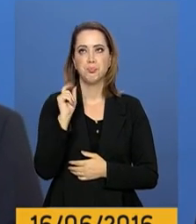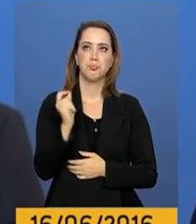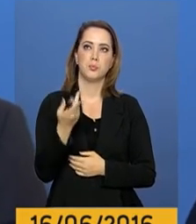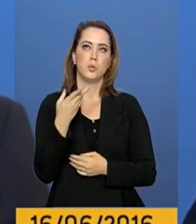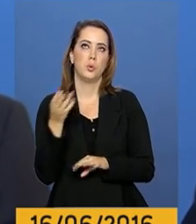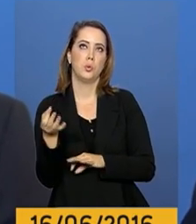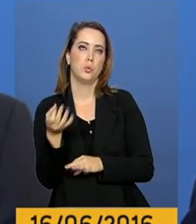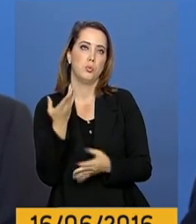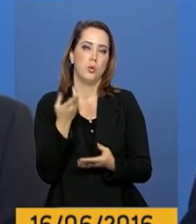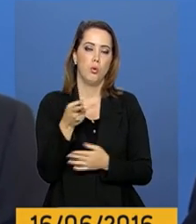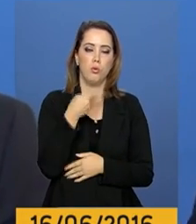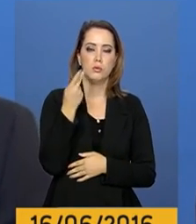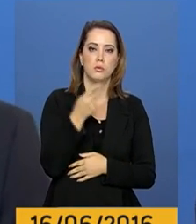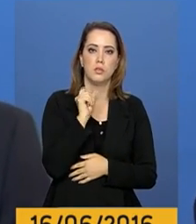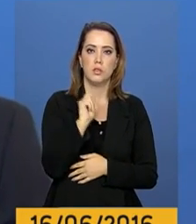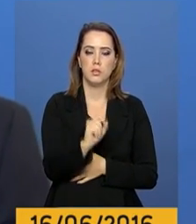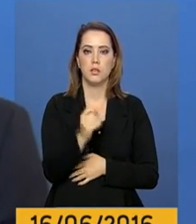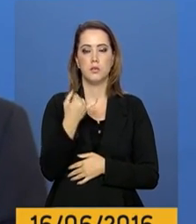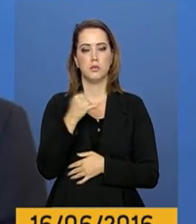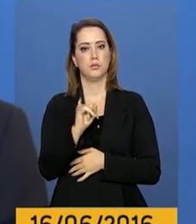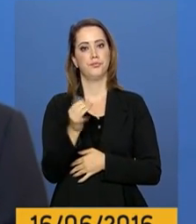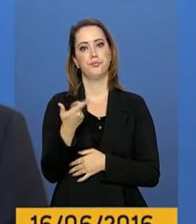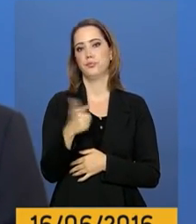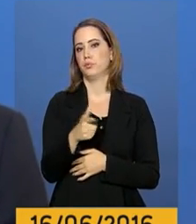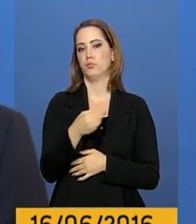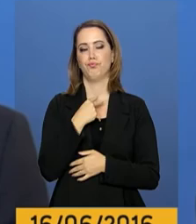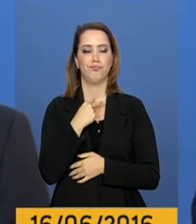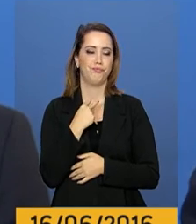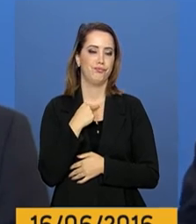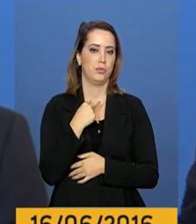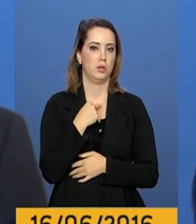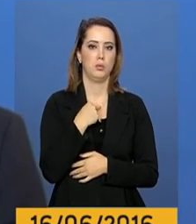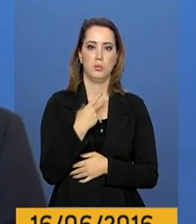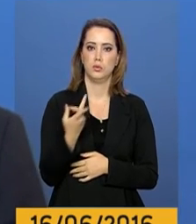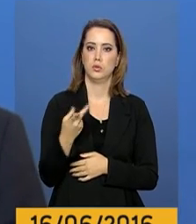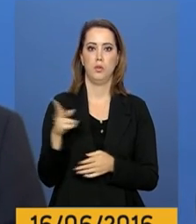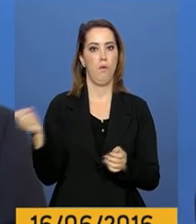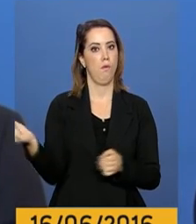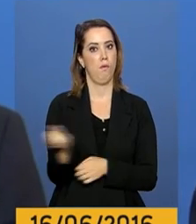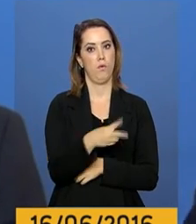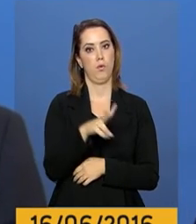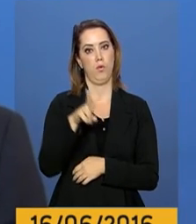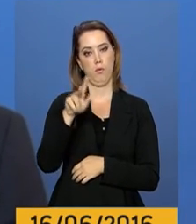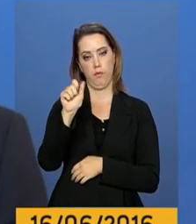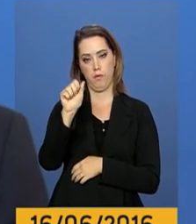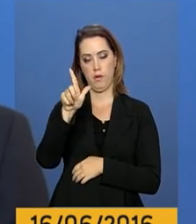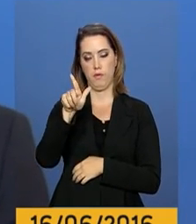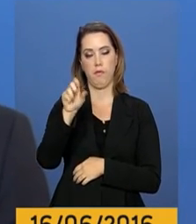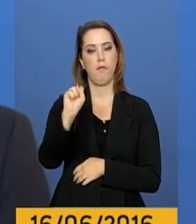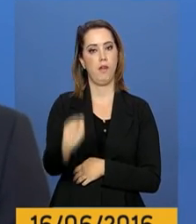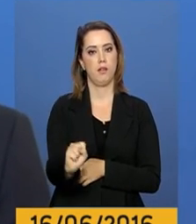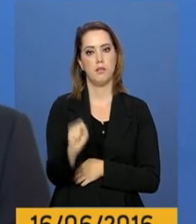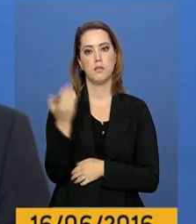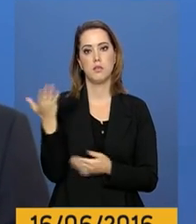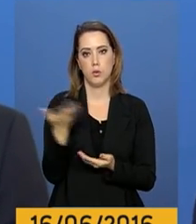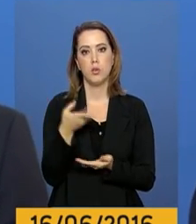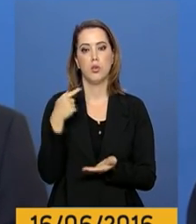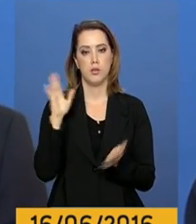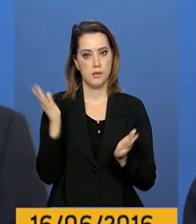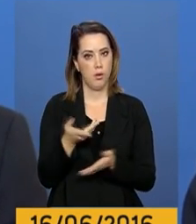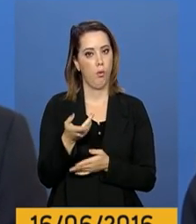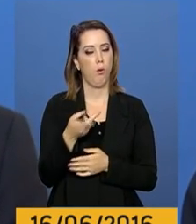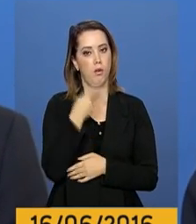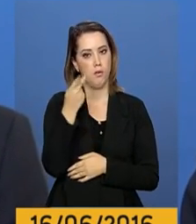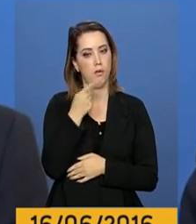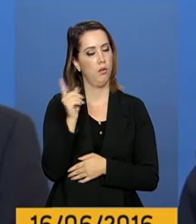comentava-se, que não seria possível a oferta de mais vagas, o que nós estamos desmentindo com o fato concreto do dia